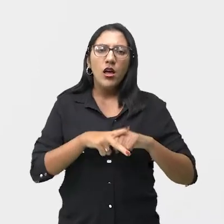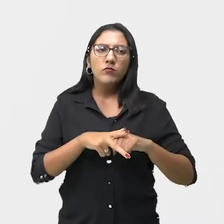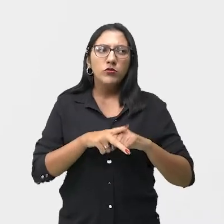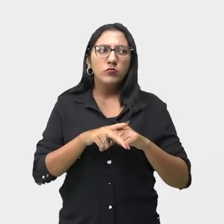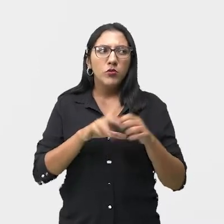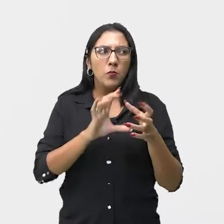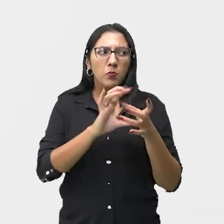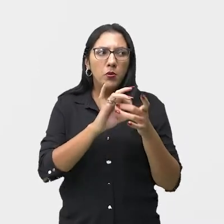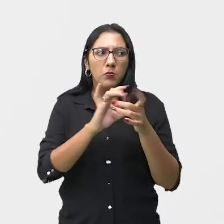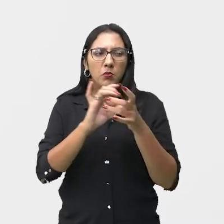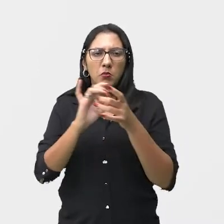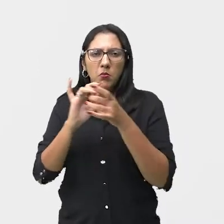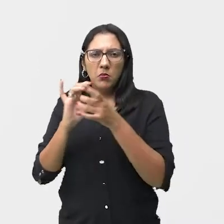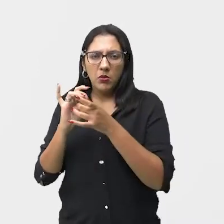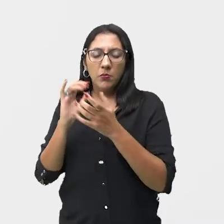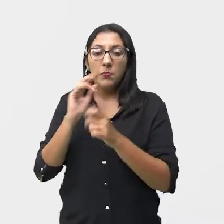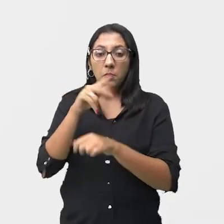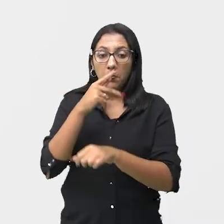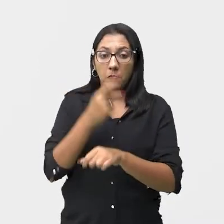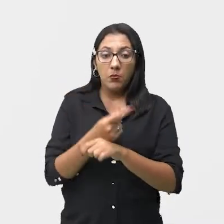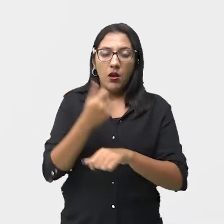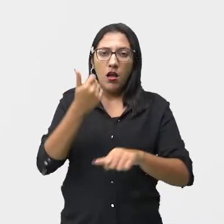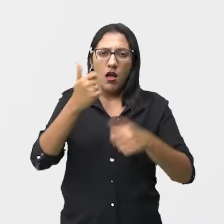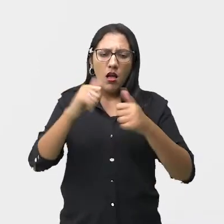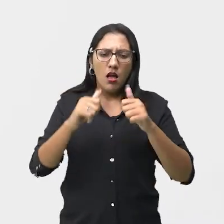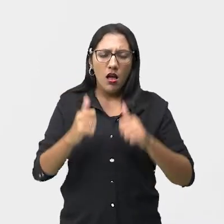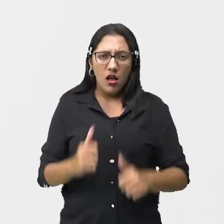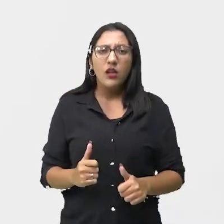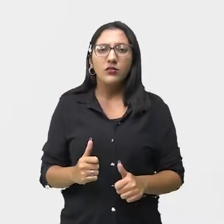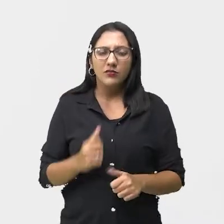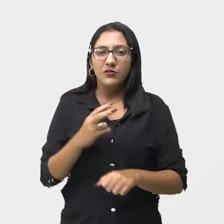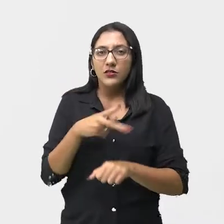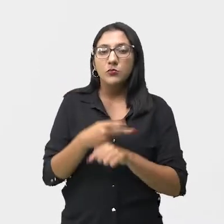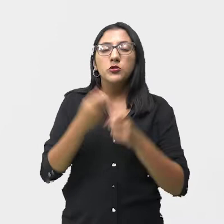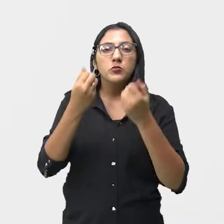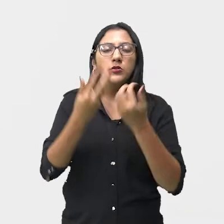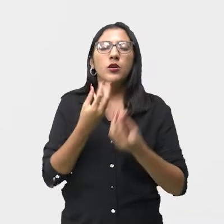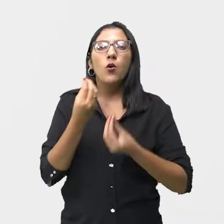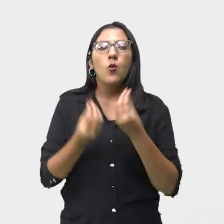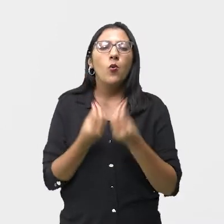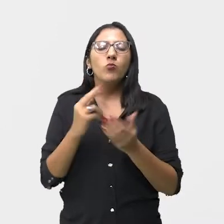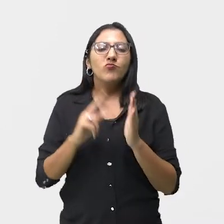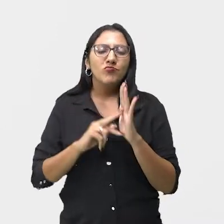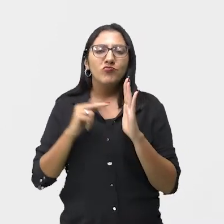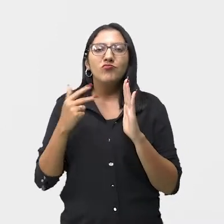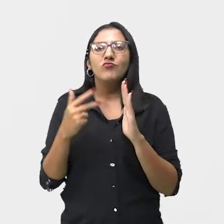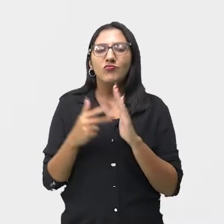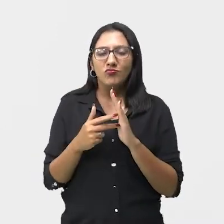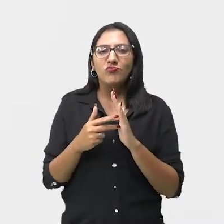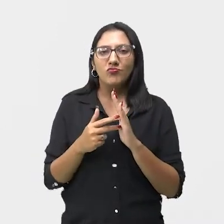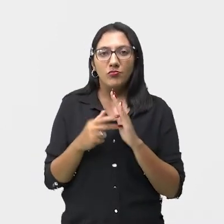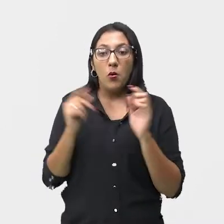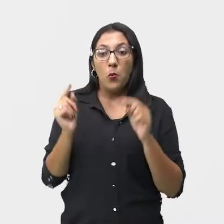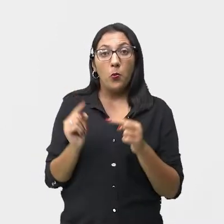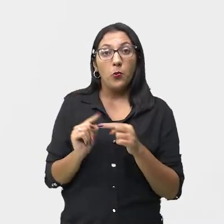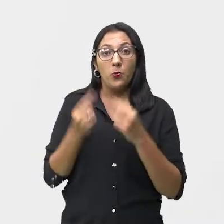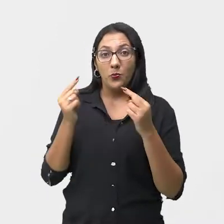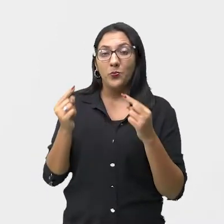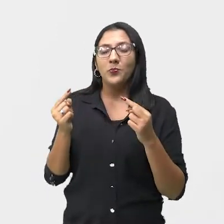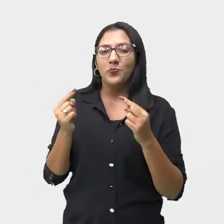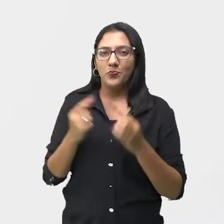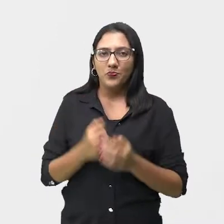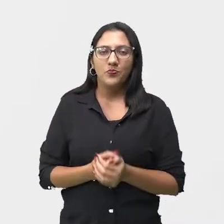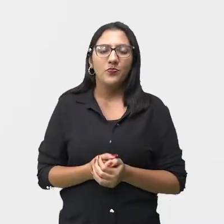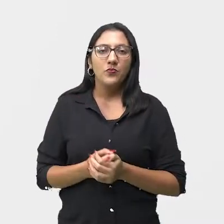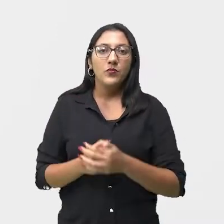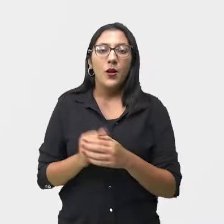agrupar, tá bom? E analisar a partir daquilo que eles querem significar, justamente para esse nosso processo de coesão,